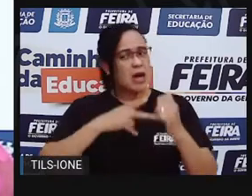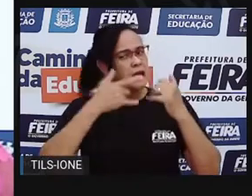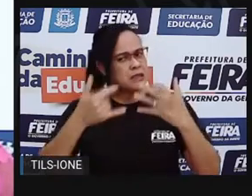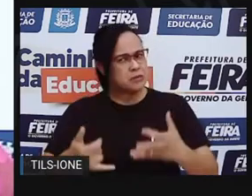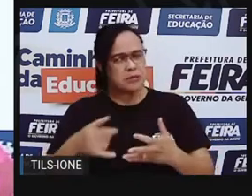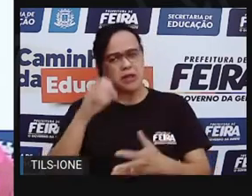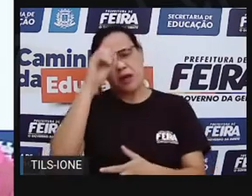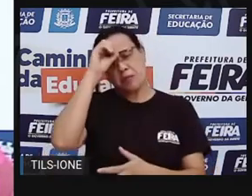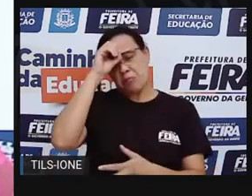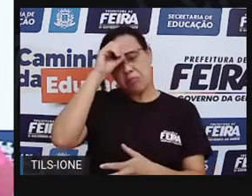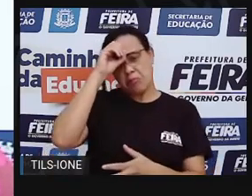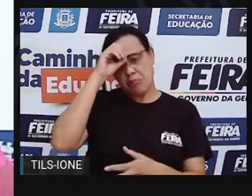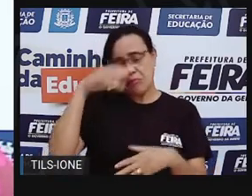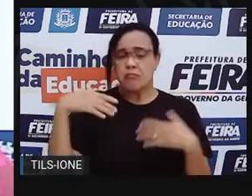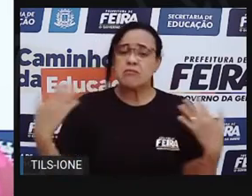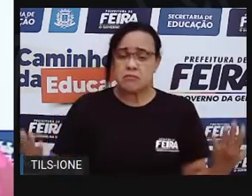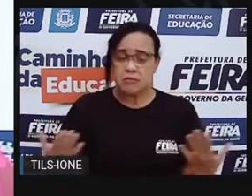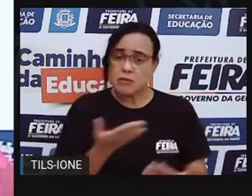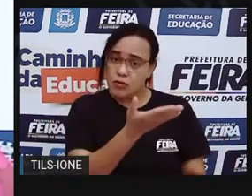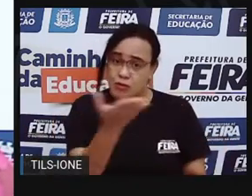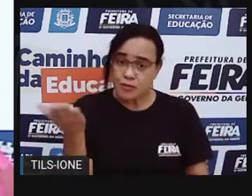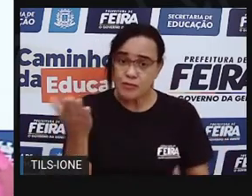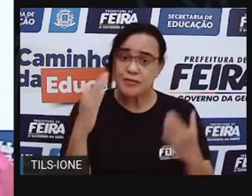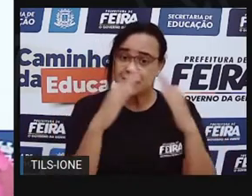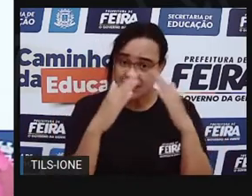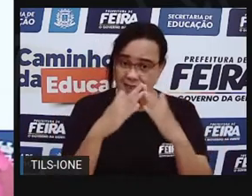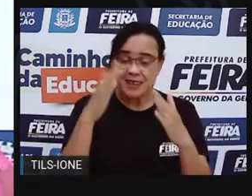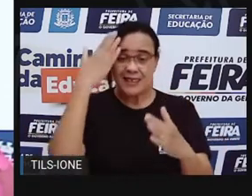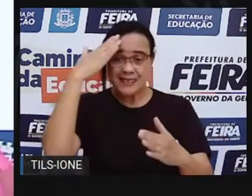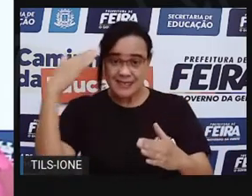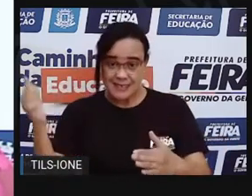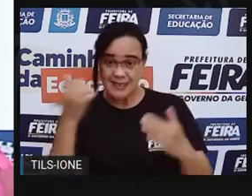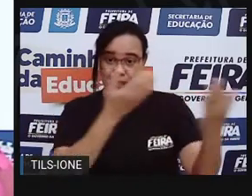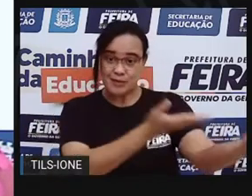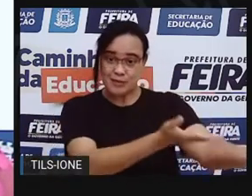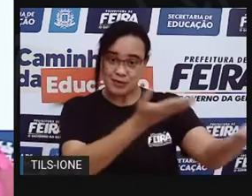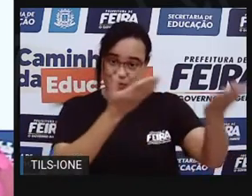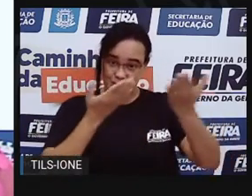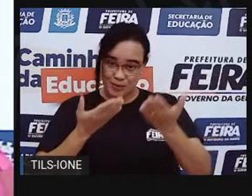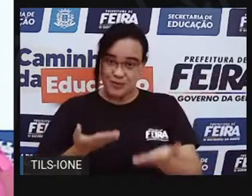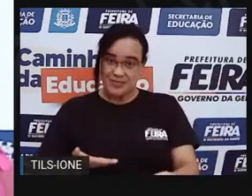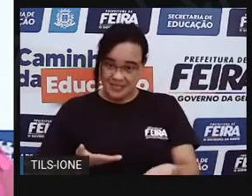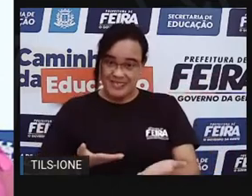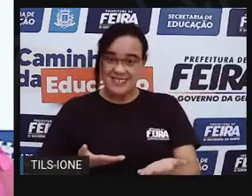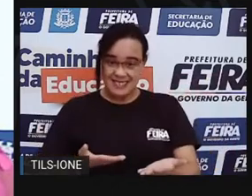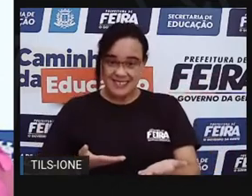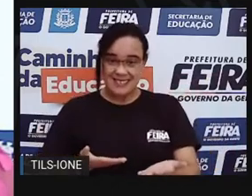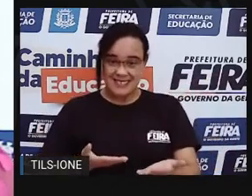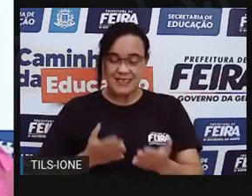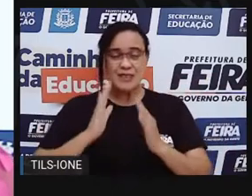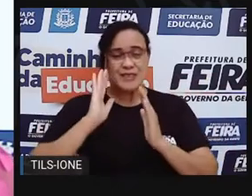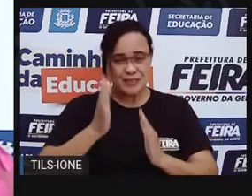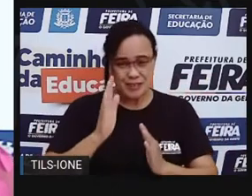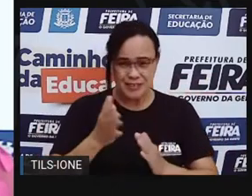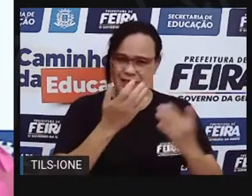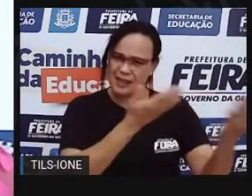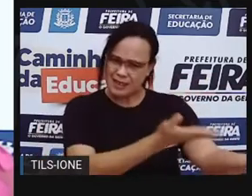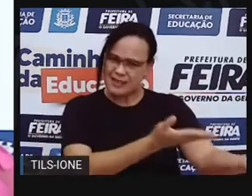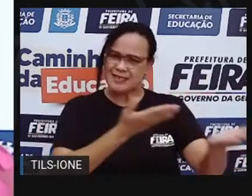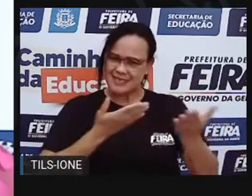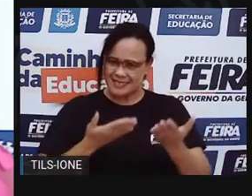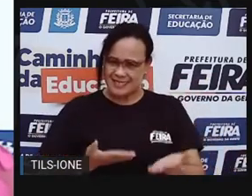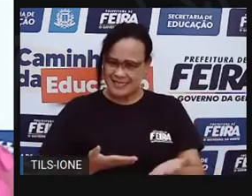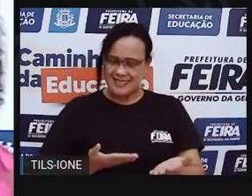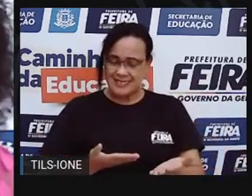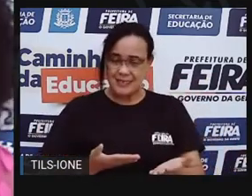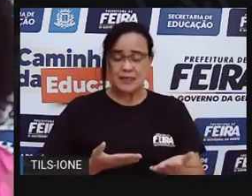sabe? E vocês daí de casa, sabem o que é um convite? Já receberam algum convite de alguém?